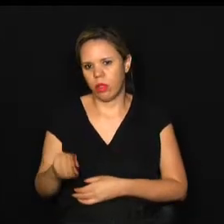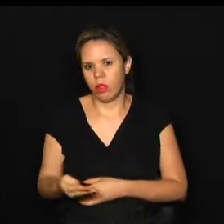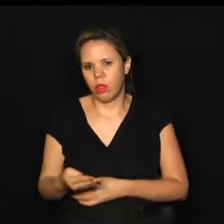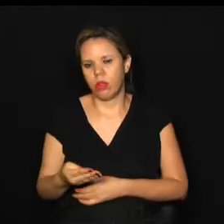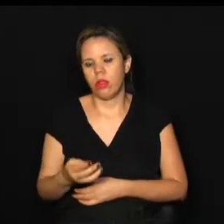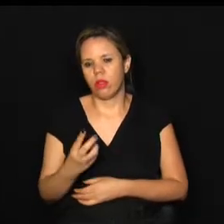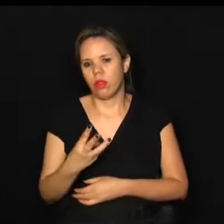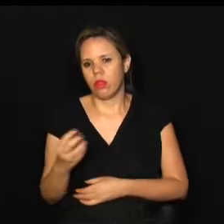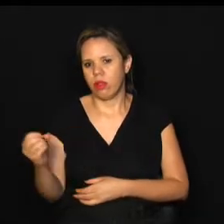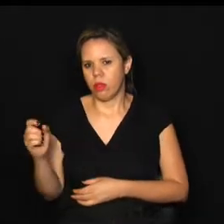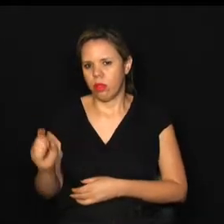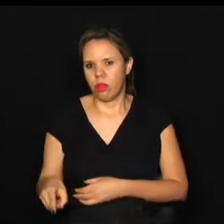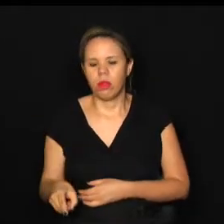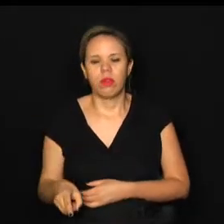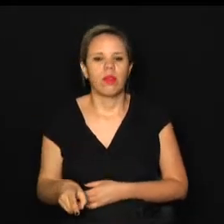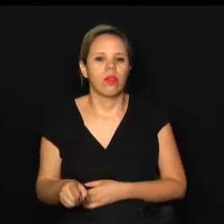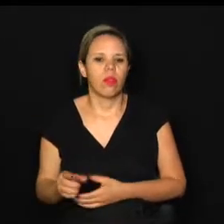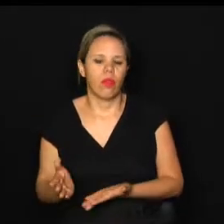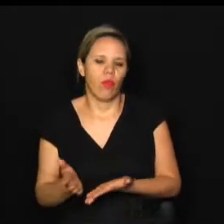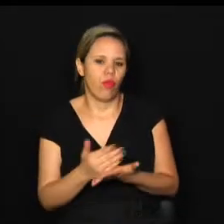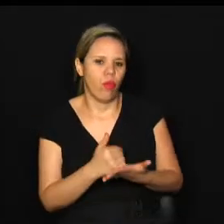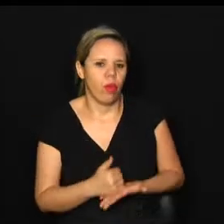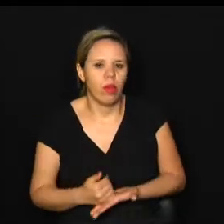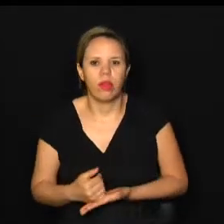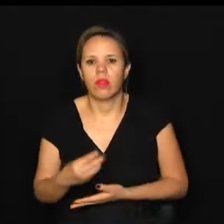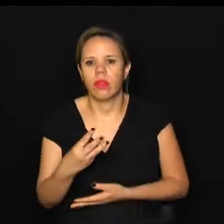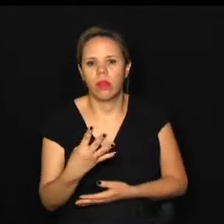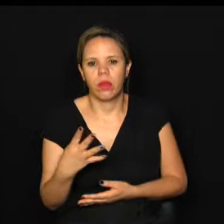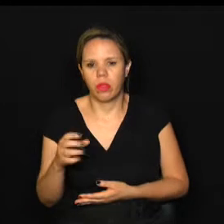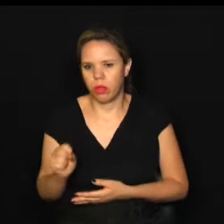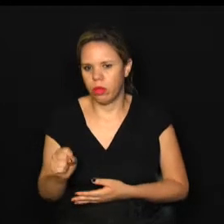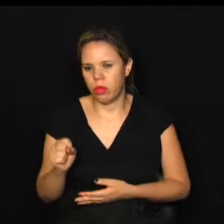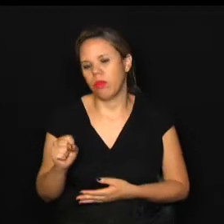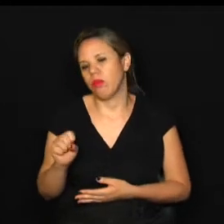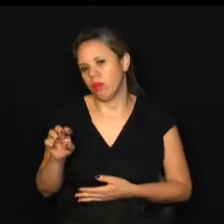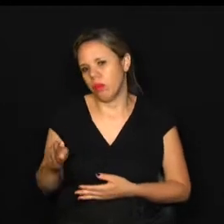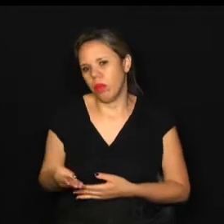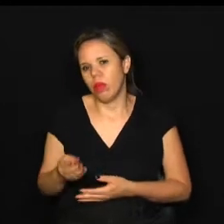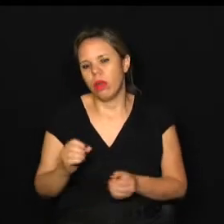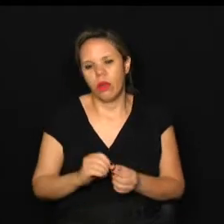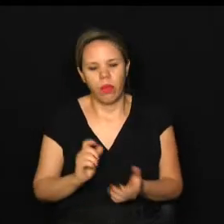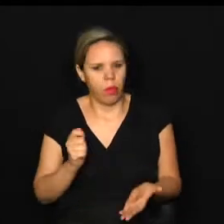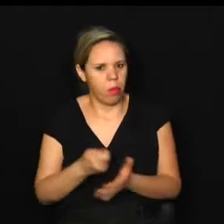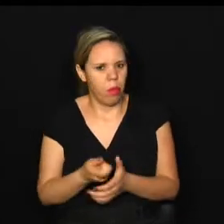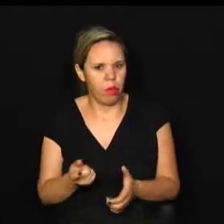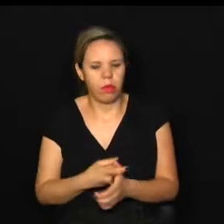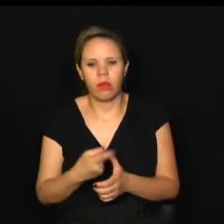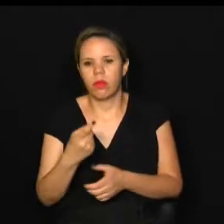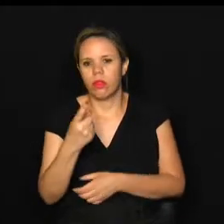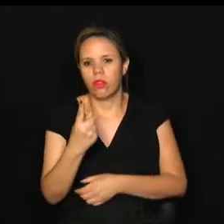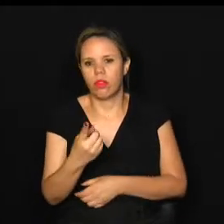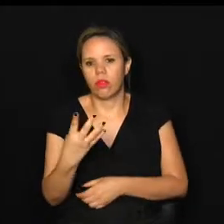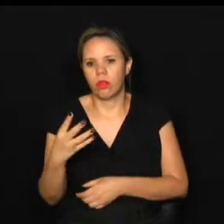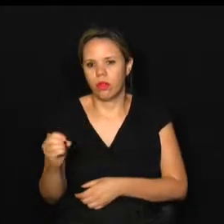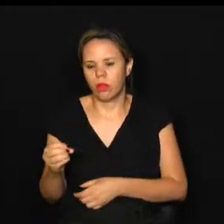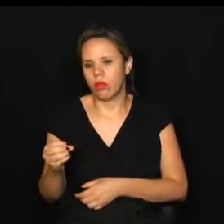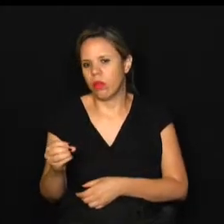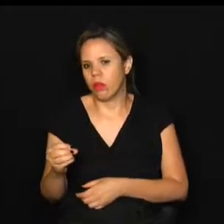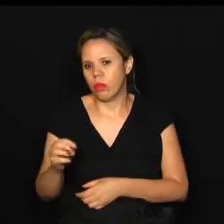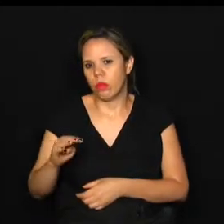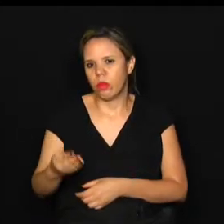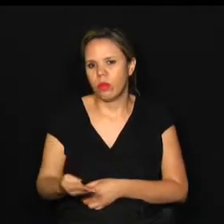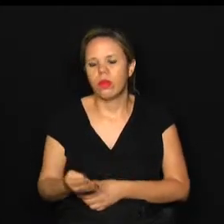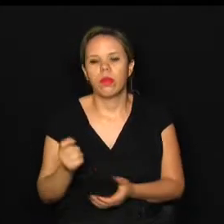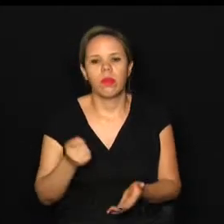mil, foram empenhados 348 milhões e 200, desse total foram liquidados 140 milhões e 900 mil e já foram